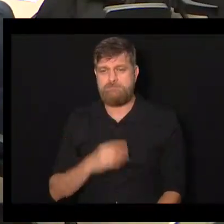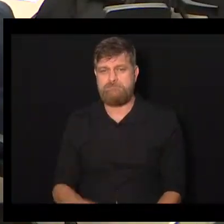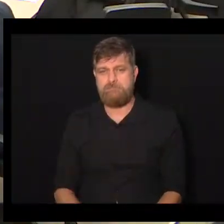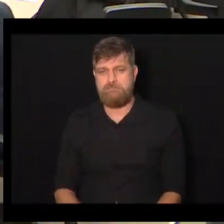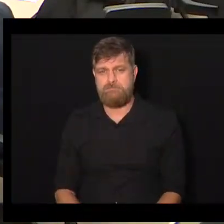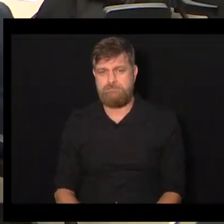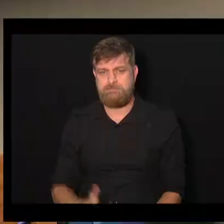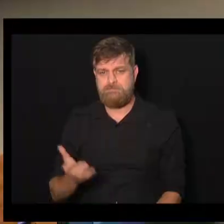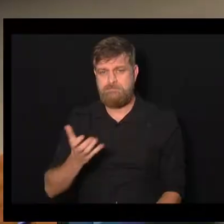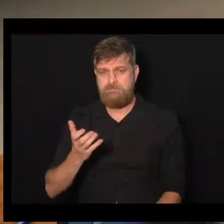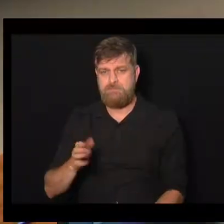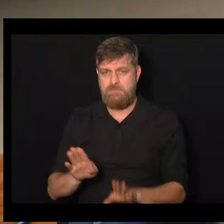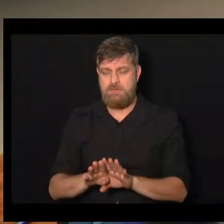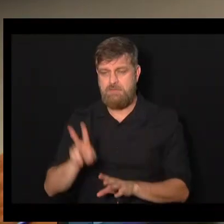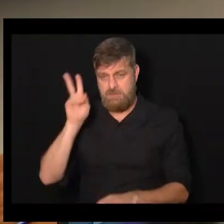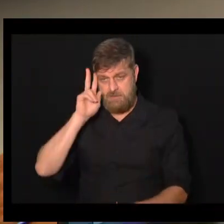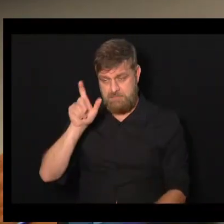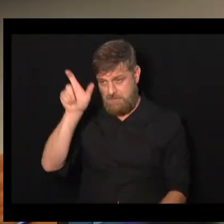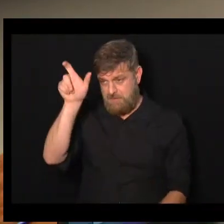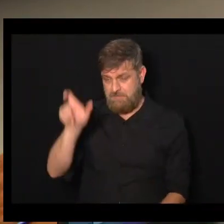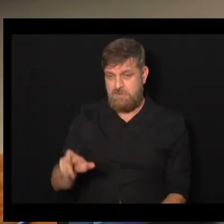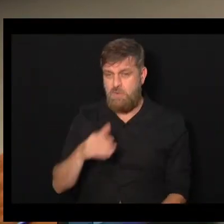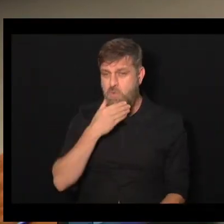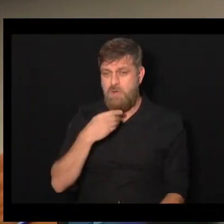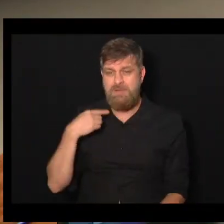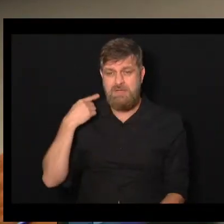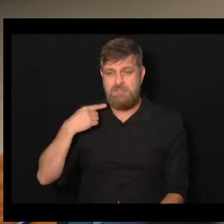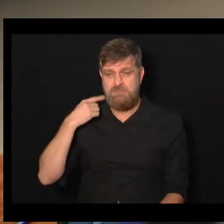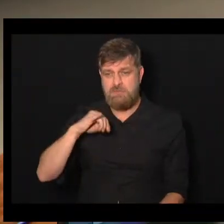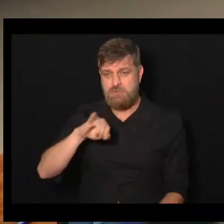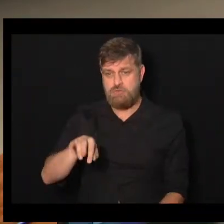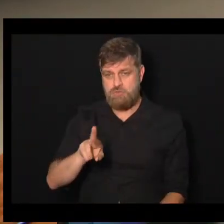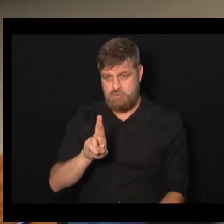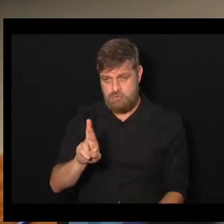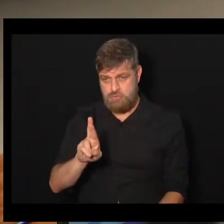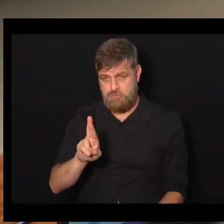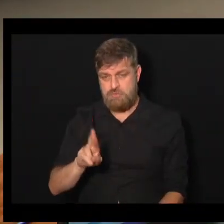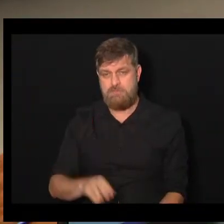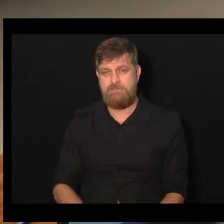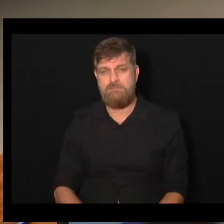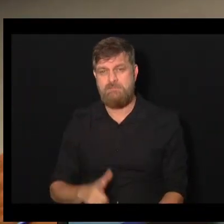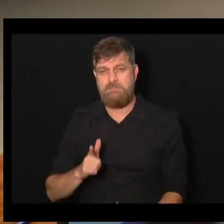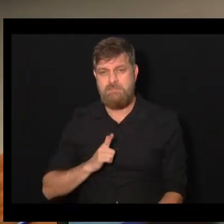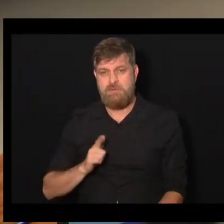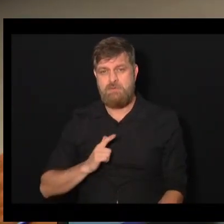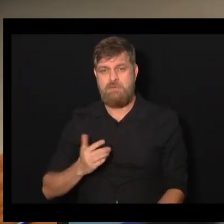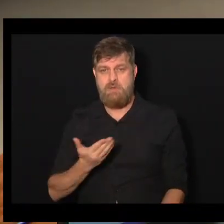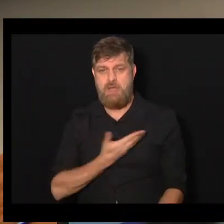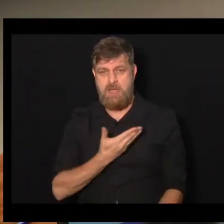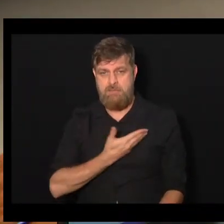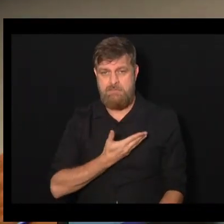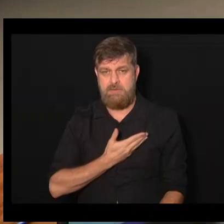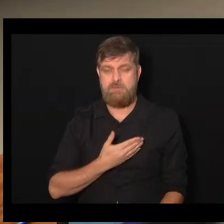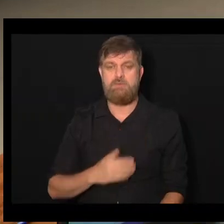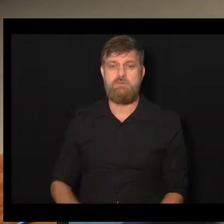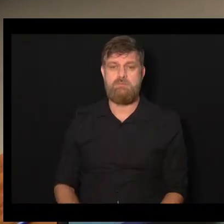não. Queria registrar a presença do advogado Júnior Reis, meu contemporâneo da Faculdade de Direito da